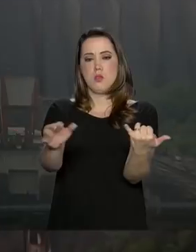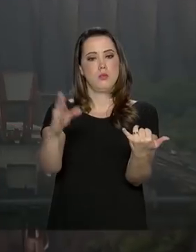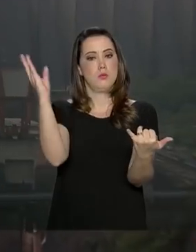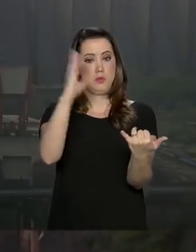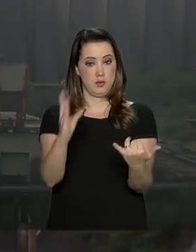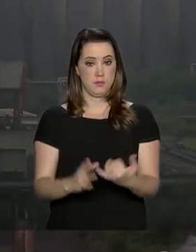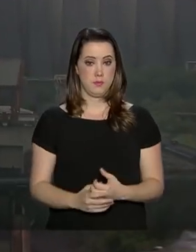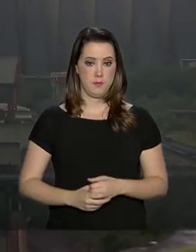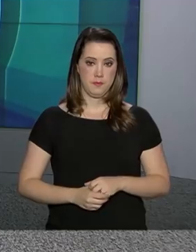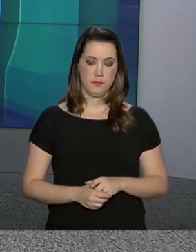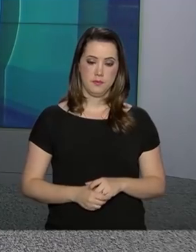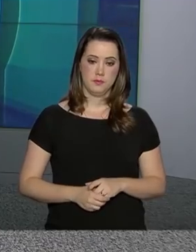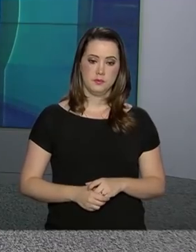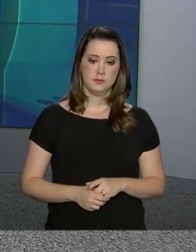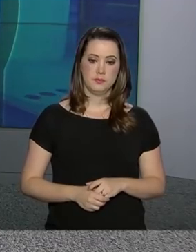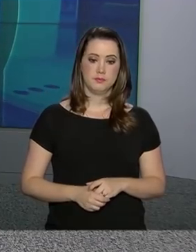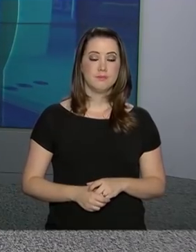país.